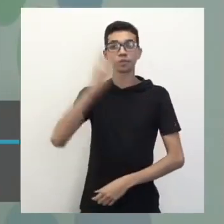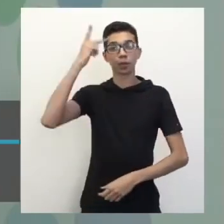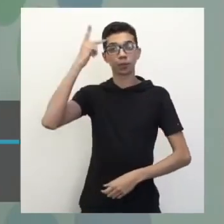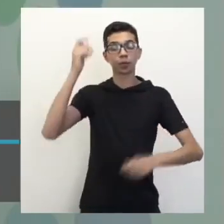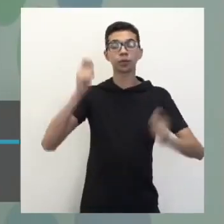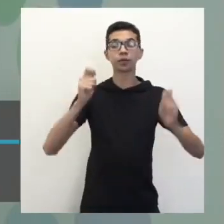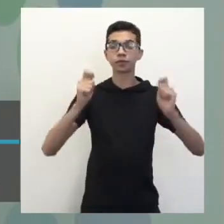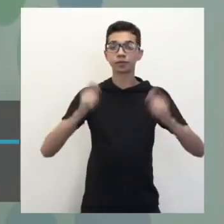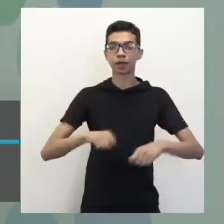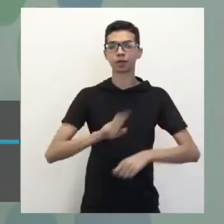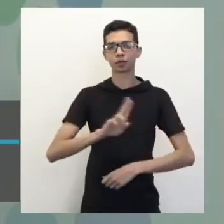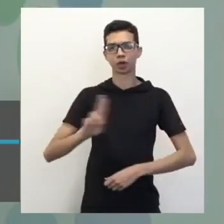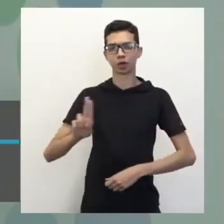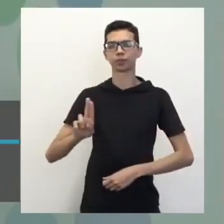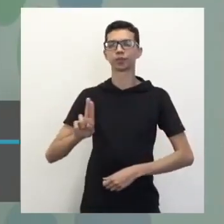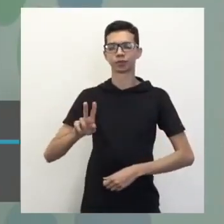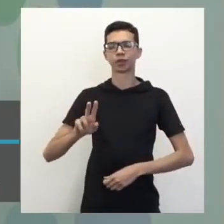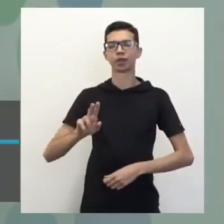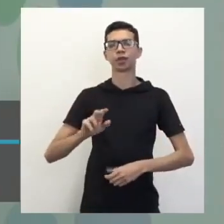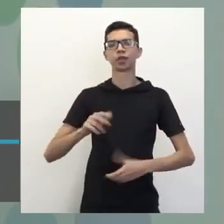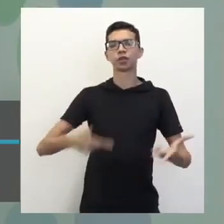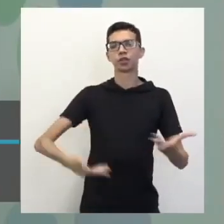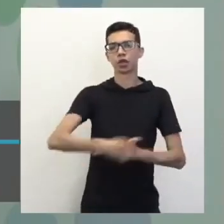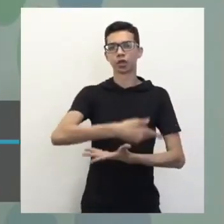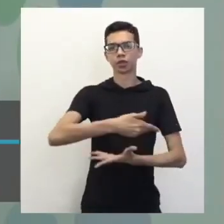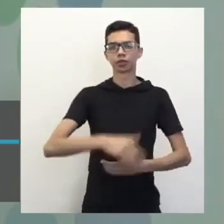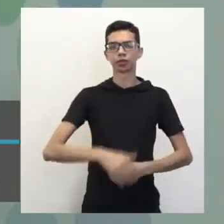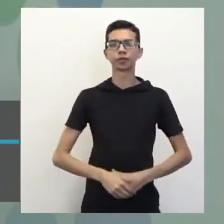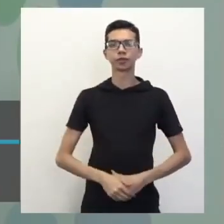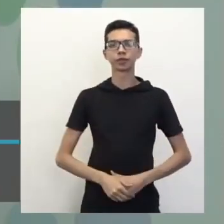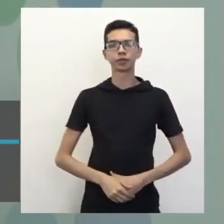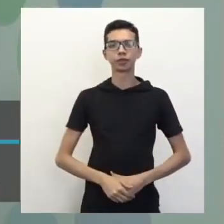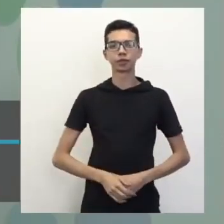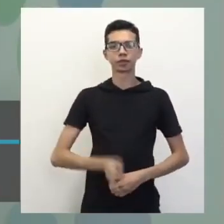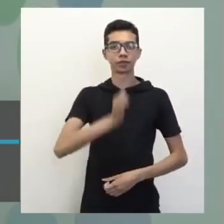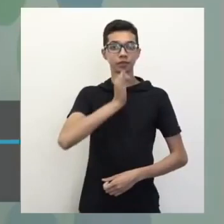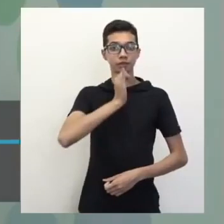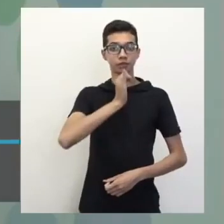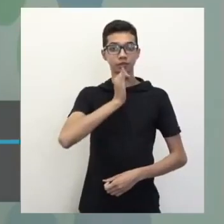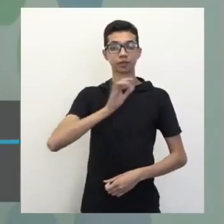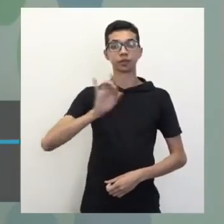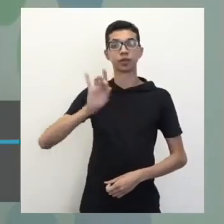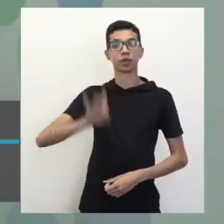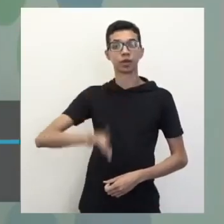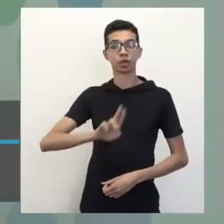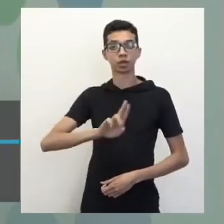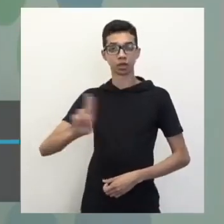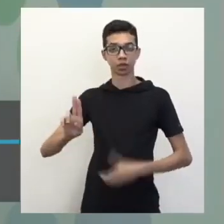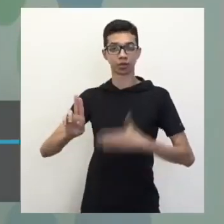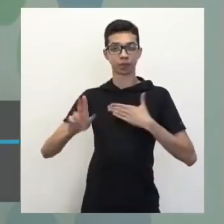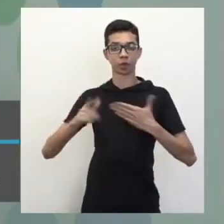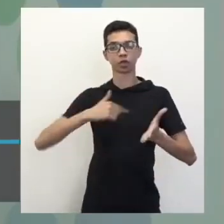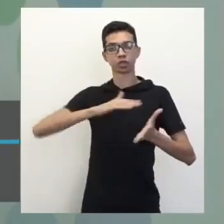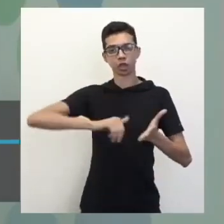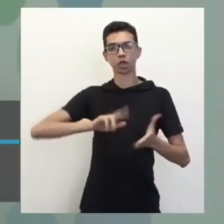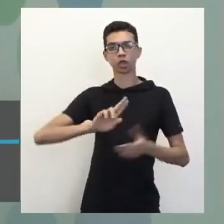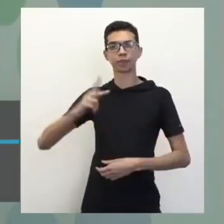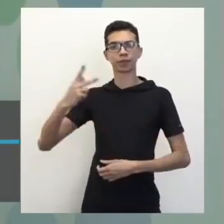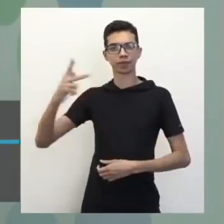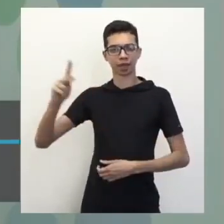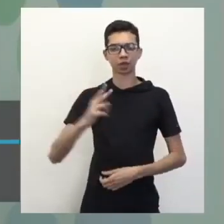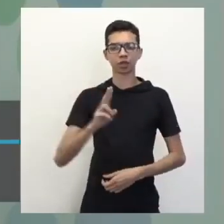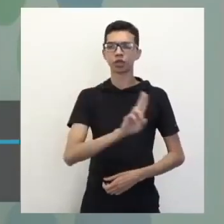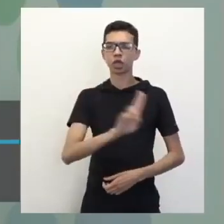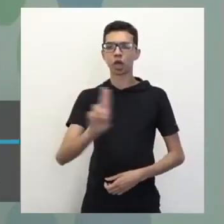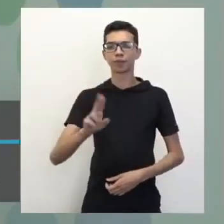essa inserção e a troca de sobrenome. Né? Então eu tirei meu último sobrenome e peguei o sobrenome dela. Em outros estados, como por